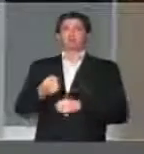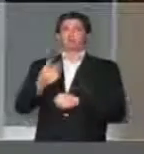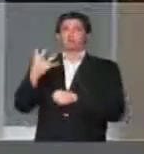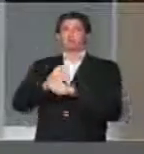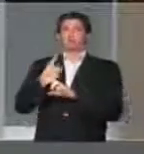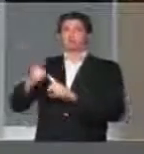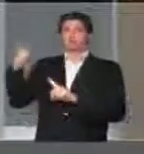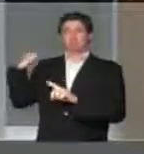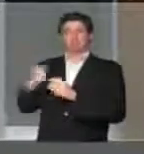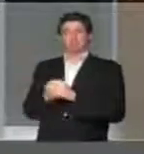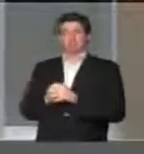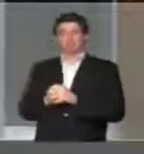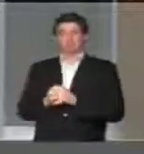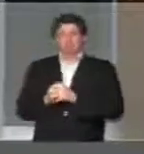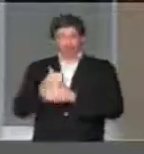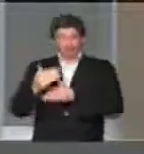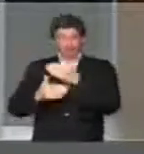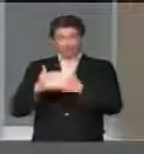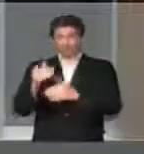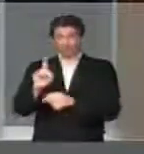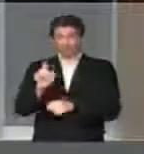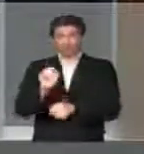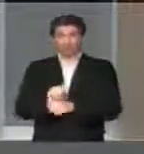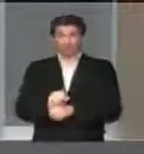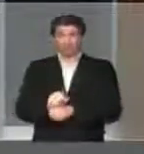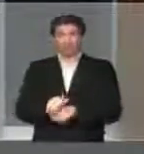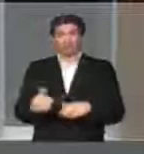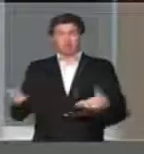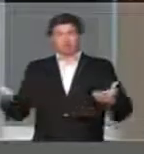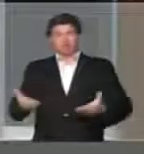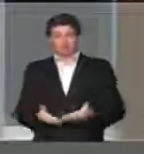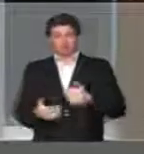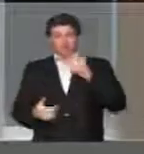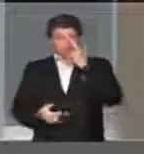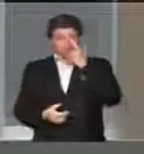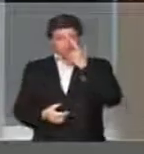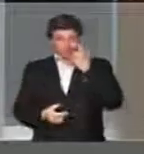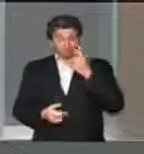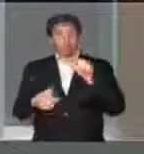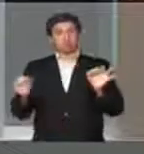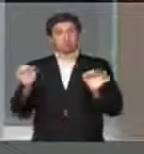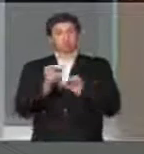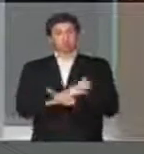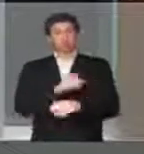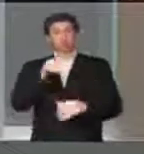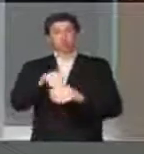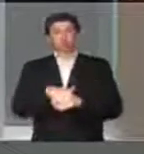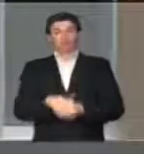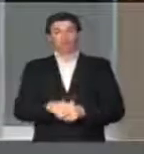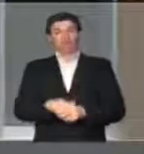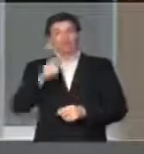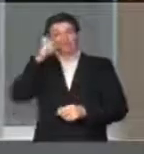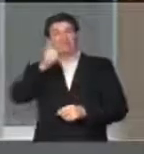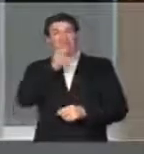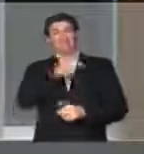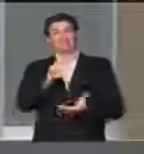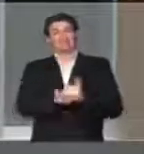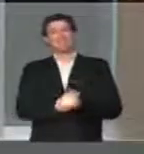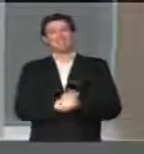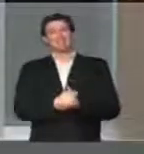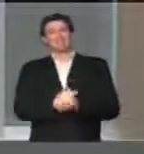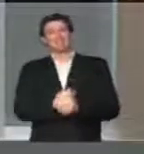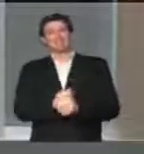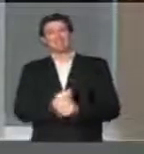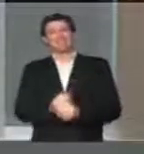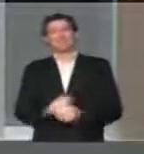não avançou, né? E agora ele está praticamente pronto para ser votado. Que interessante!